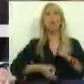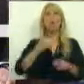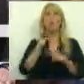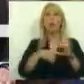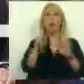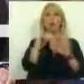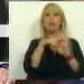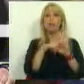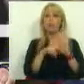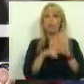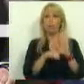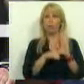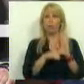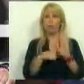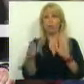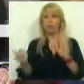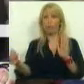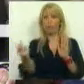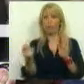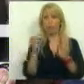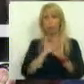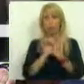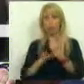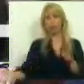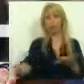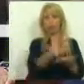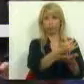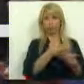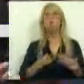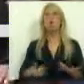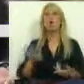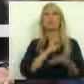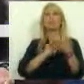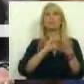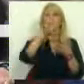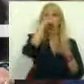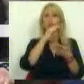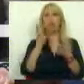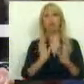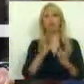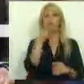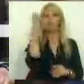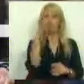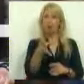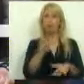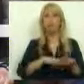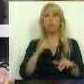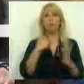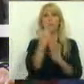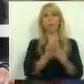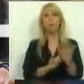critérios da angariação de fundos. O Sr. Secretário de Estado já aqui avançou relativamente ao